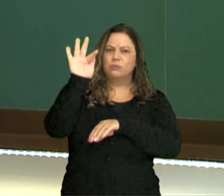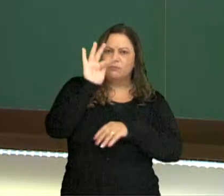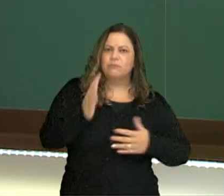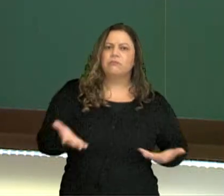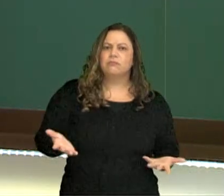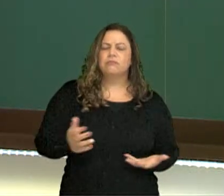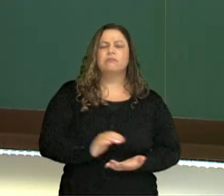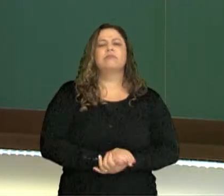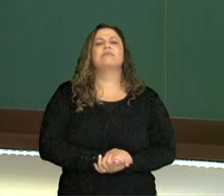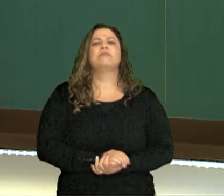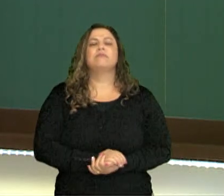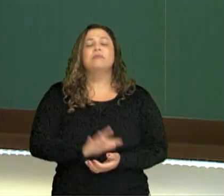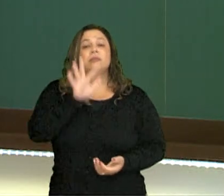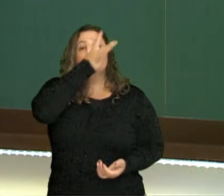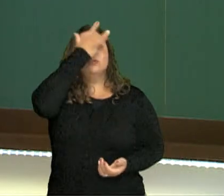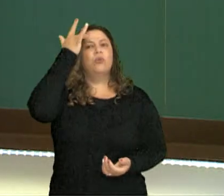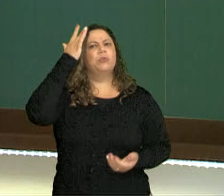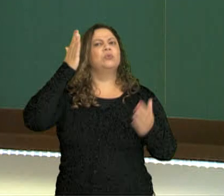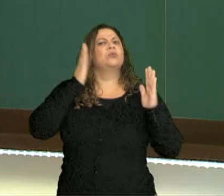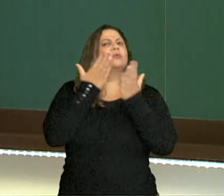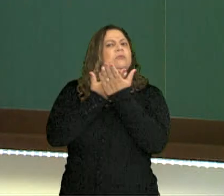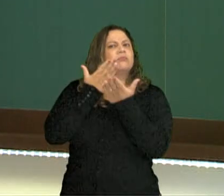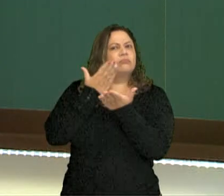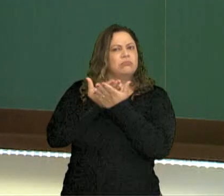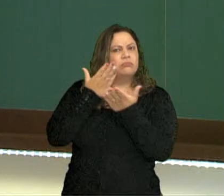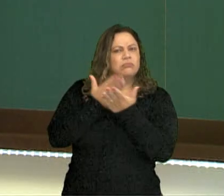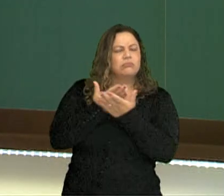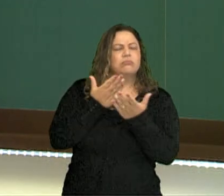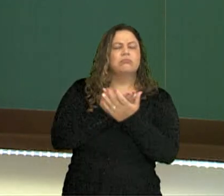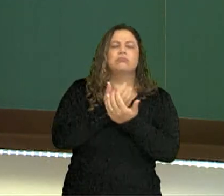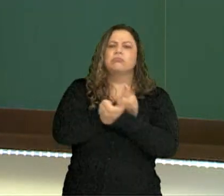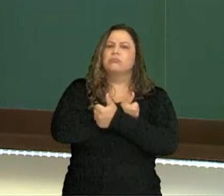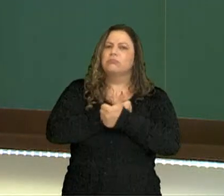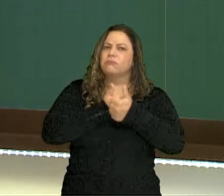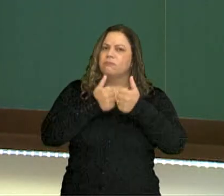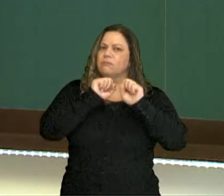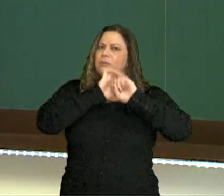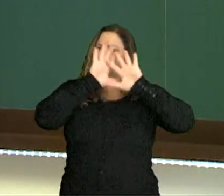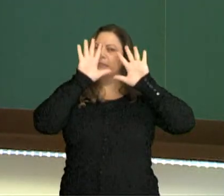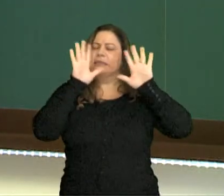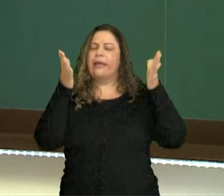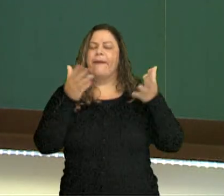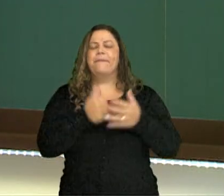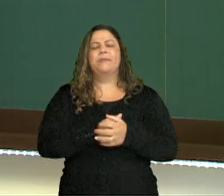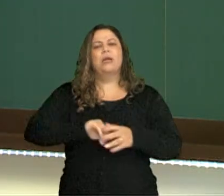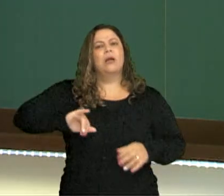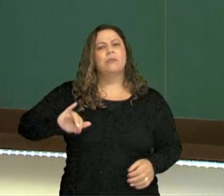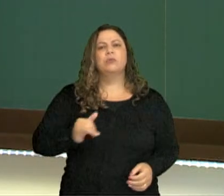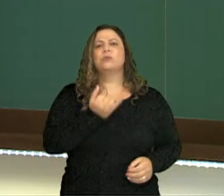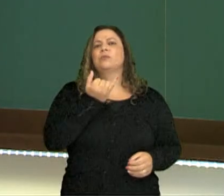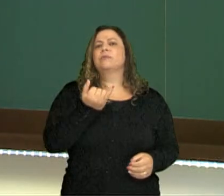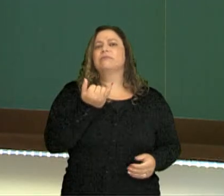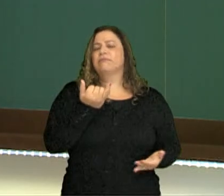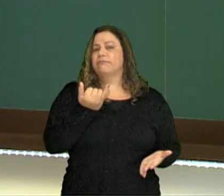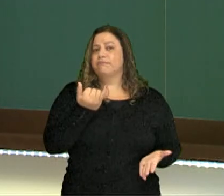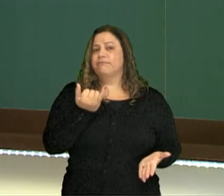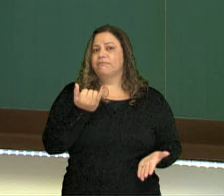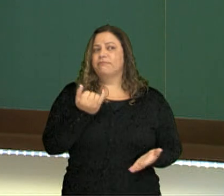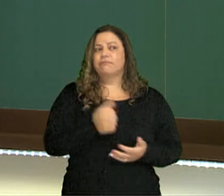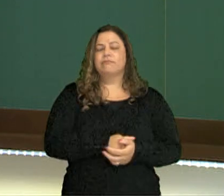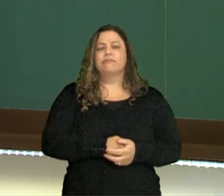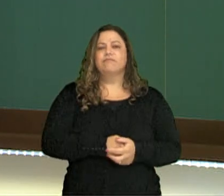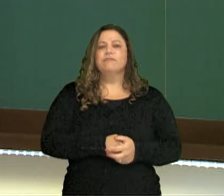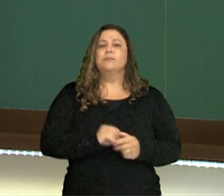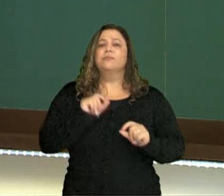depreende-se, observa o quê? Que são pessoas estudadas, esclarecidas, né? Desfrutavam significa o quê? Que elas